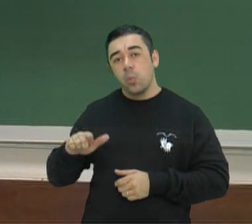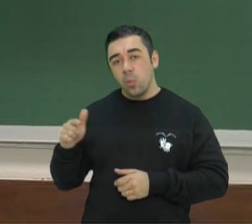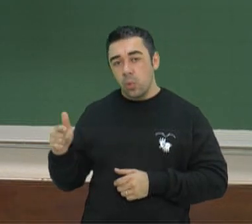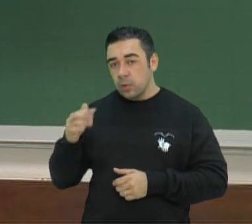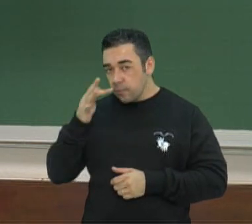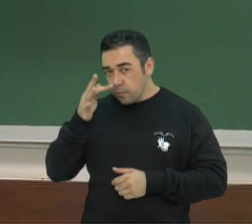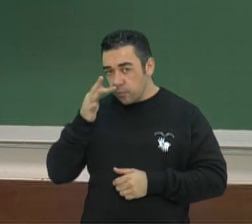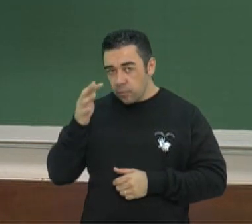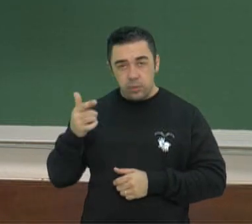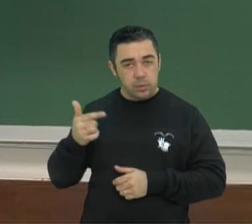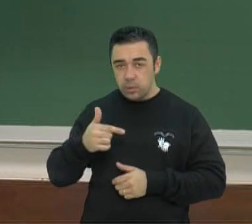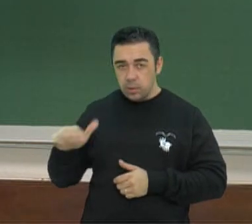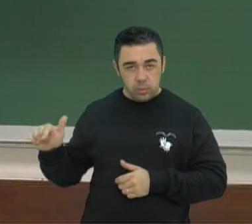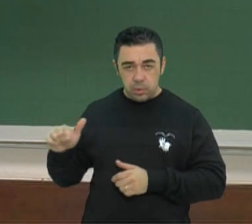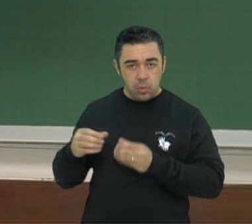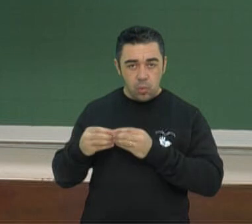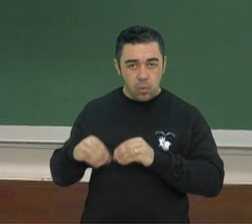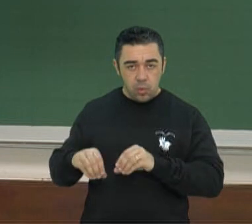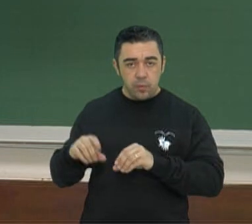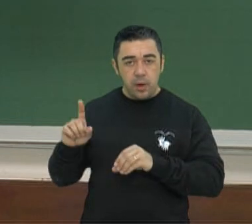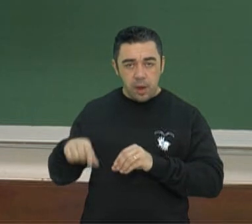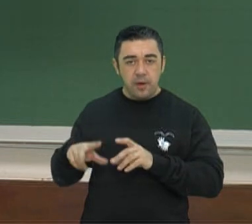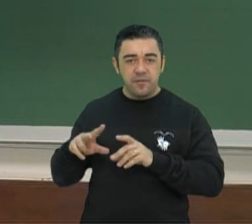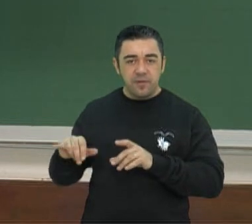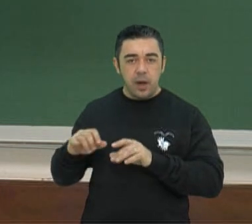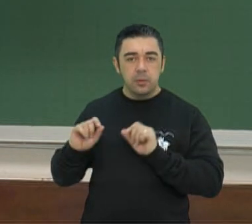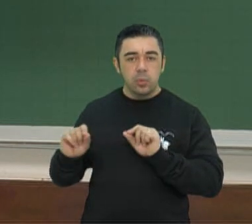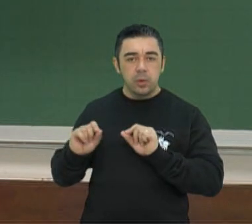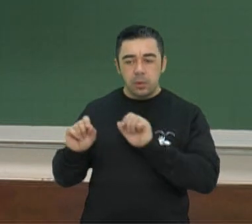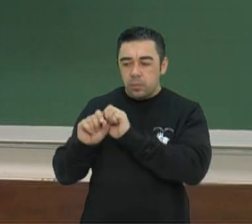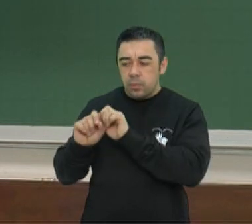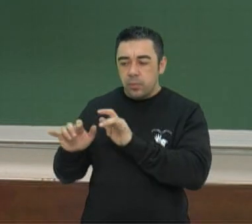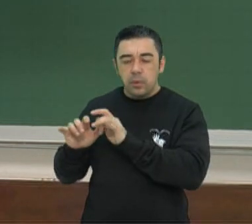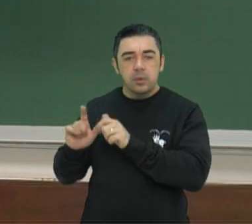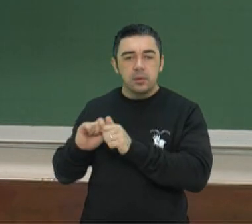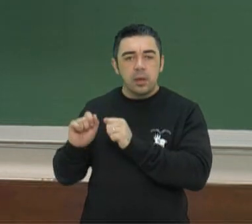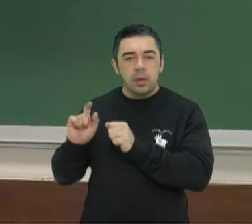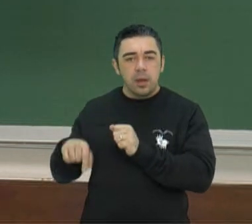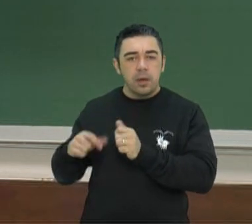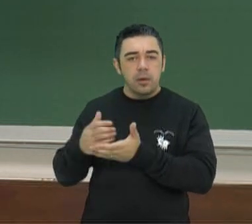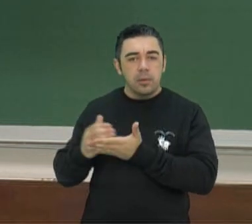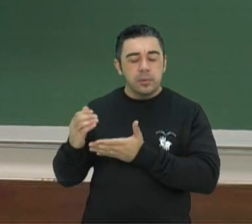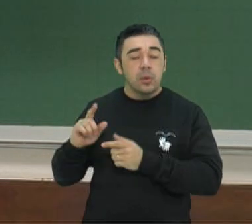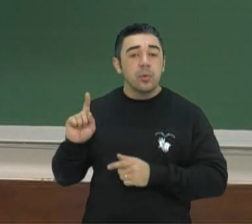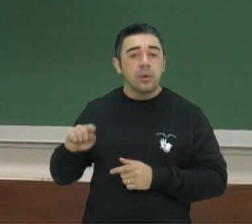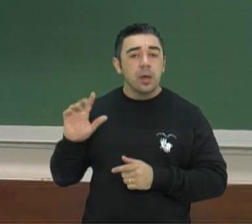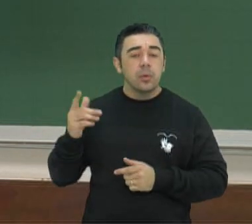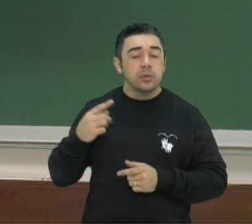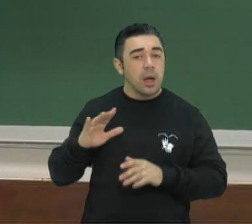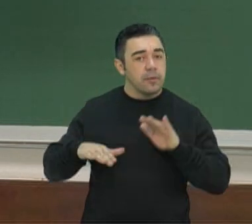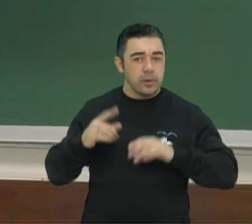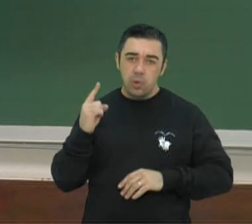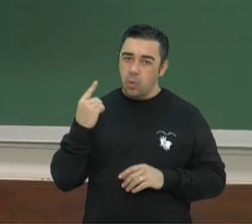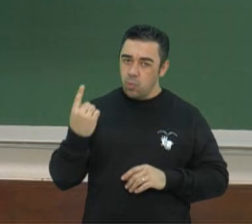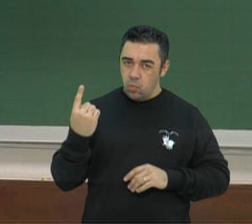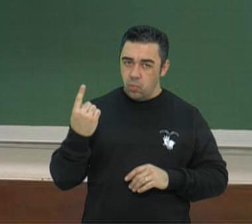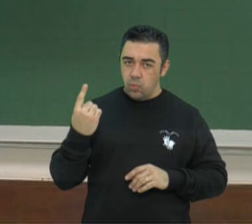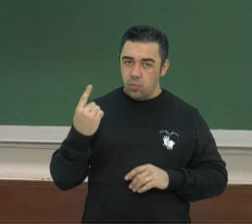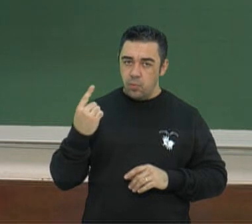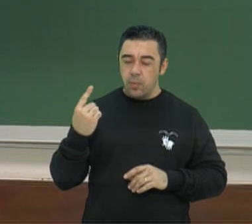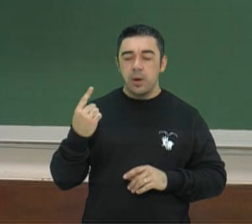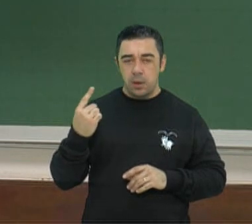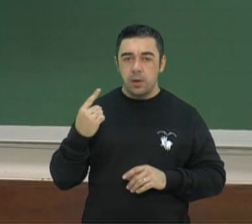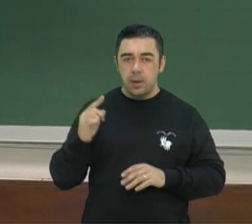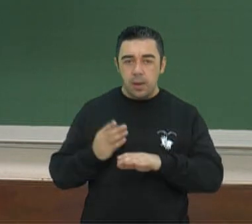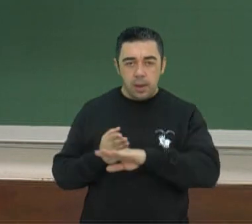não vão ter ovos e vão ser polinizadas por essa vespa que entrou lá dentro. Geralmente entra uma só, tá? Mas pode entrar mais que